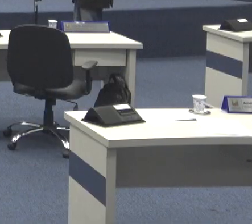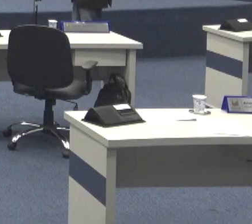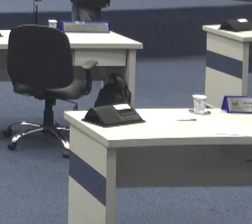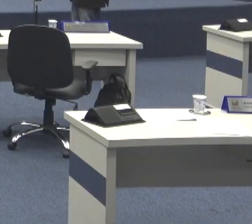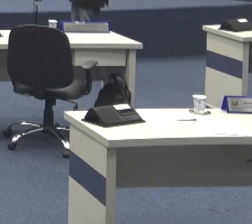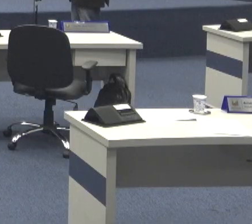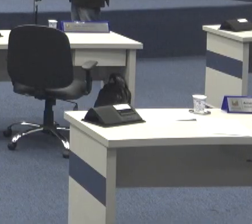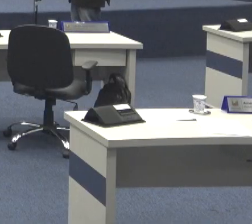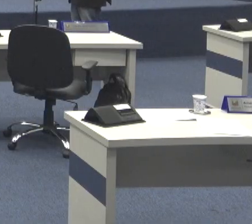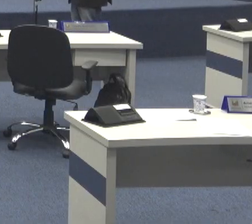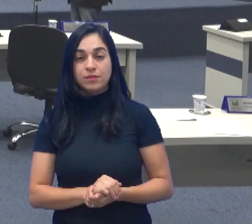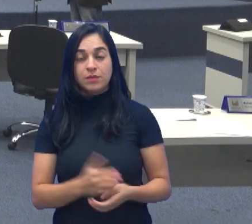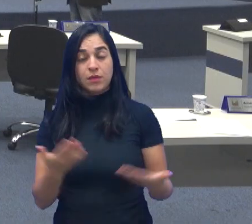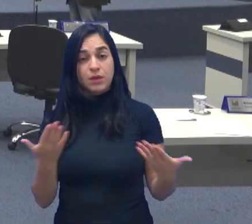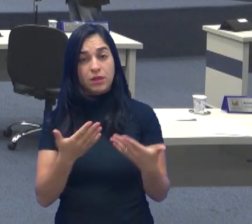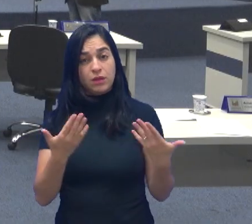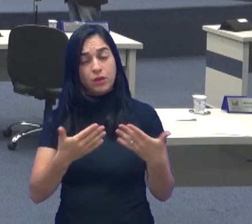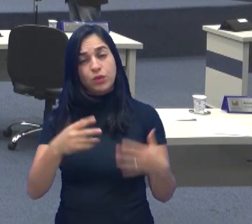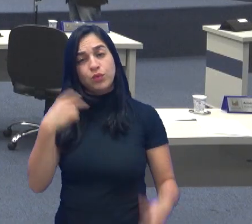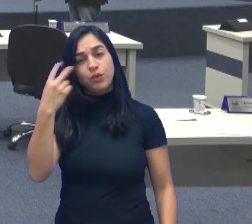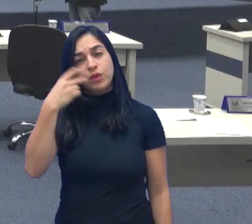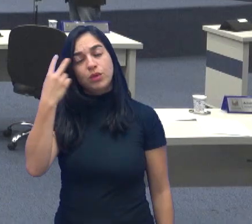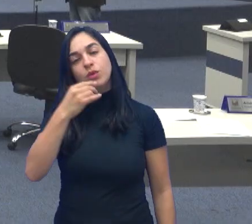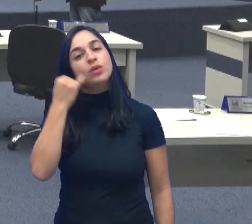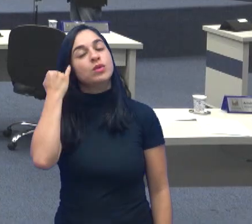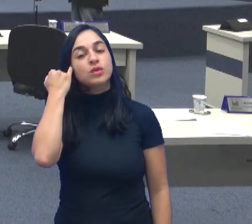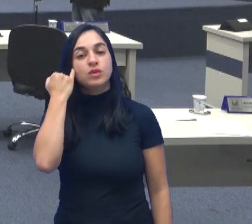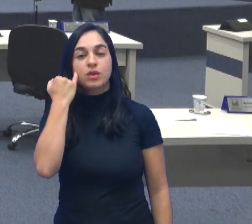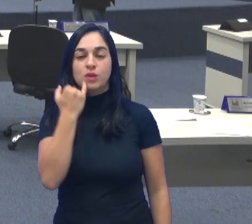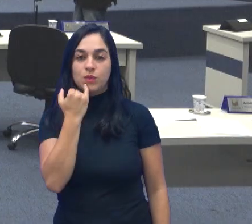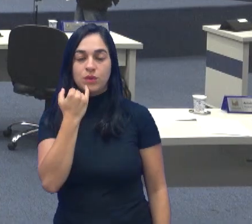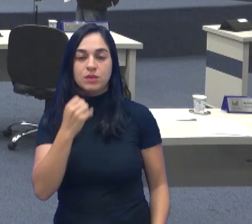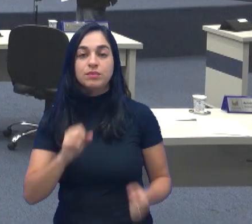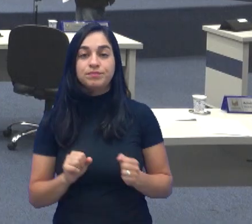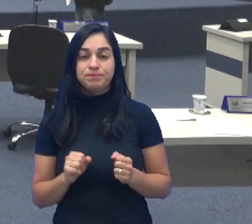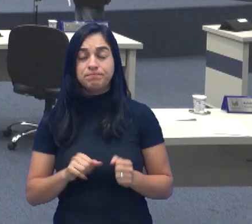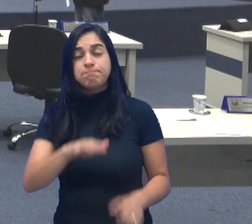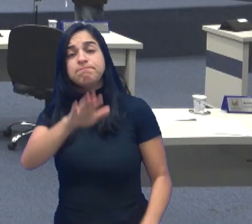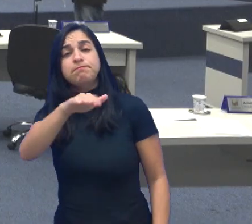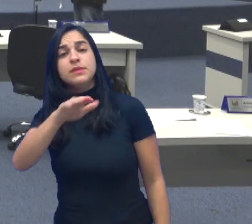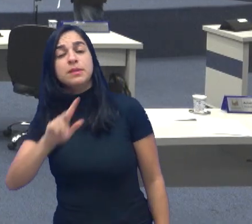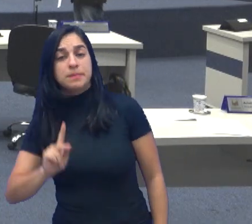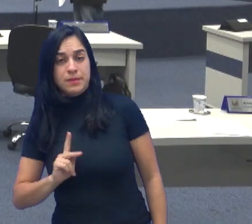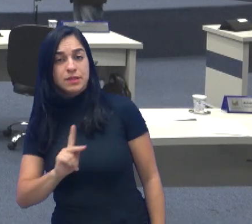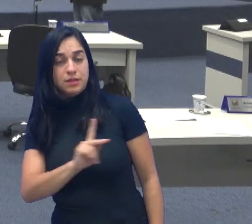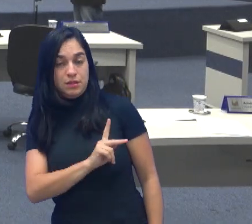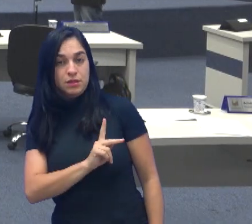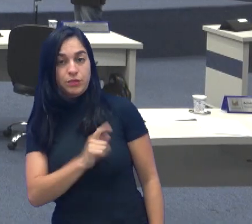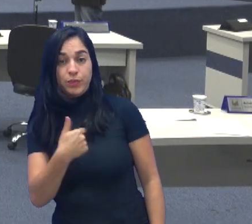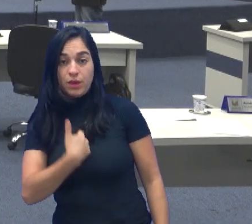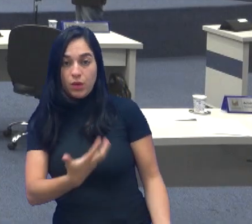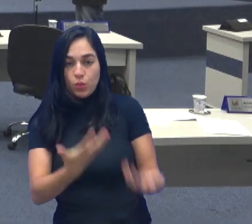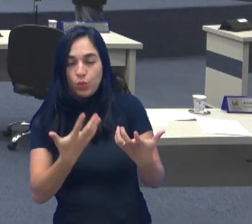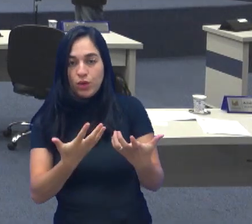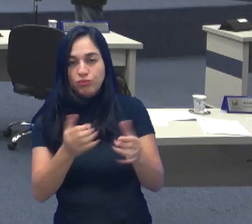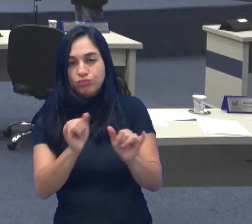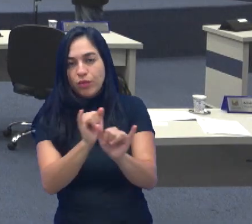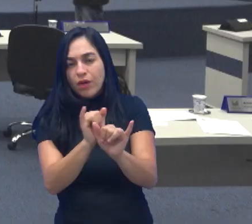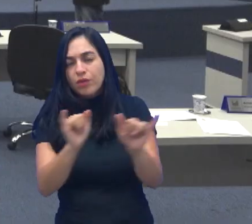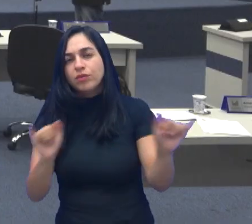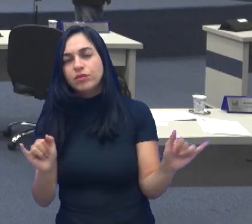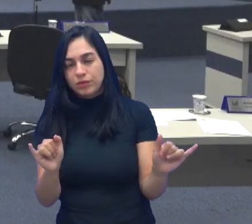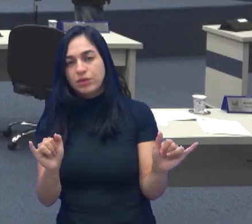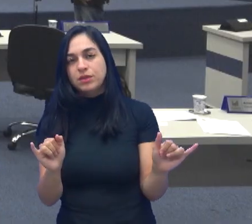Questão de ordem, o vereador Zé Luiz. Senhor presidente, primeiro eu quero fazer alguns registros aqui antes de entrar